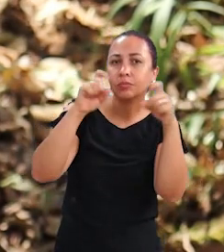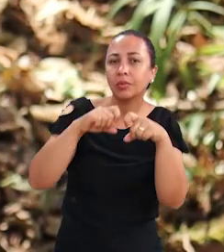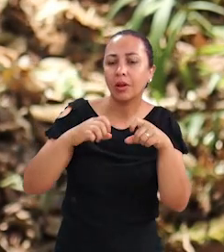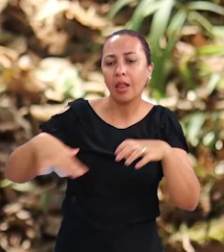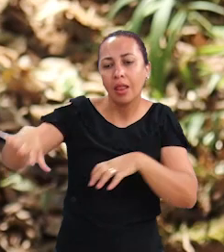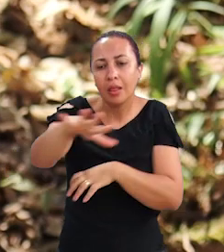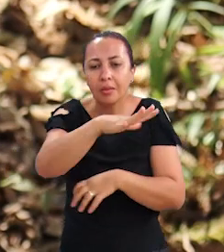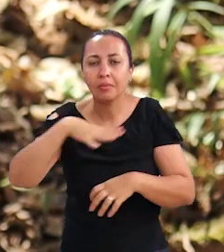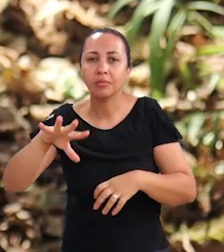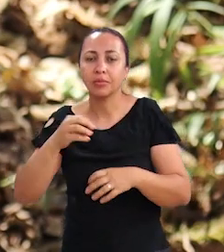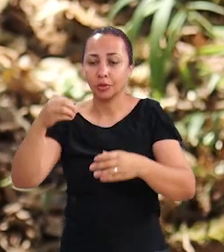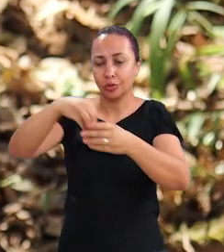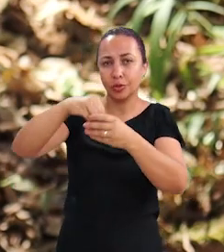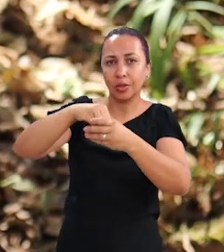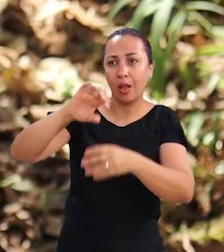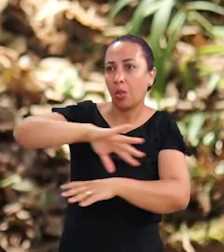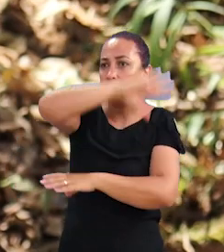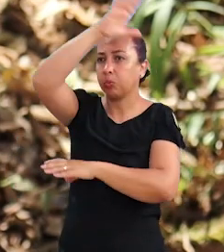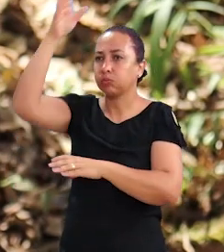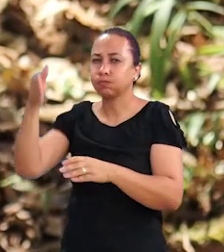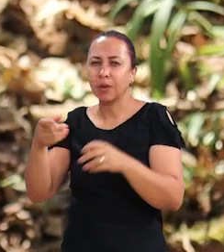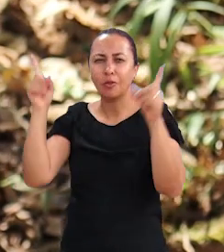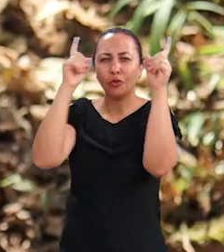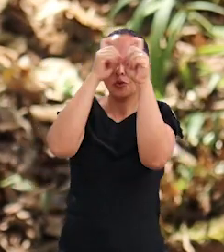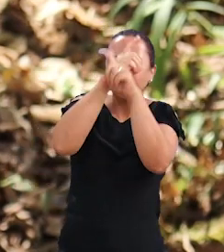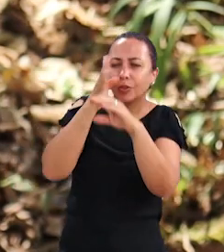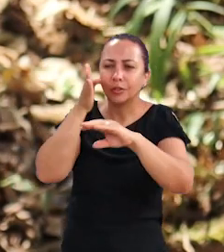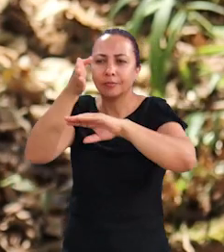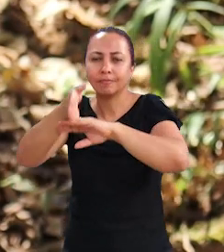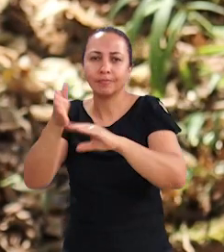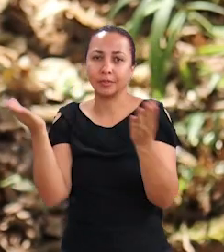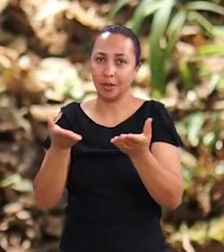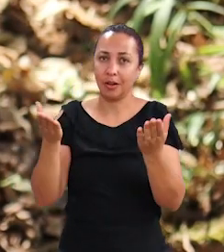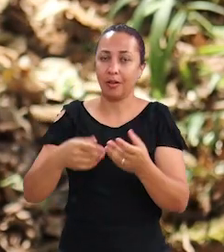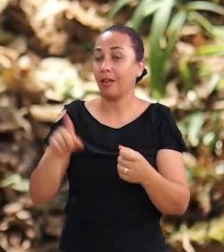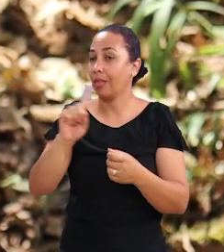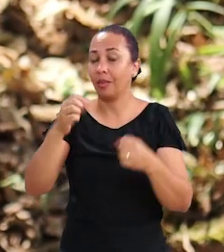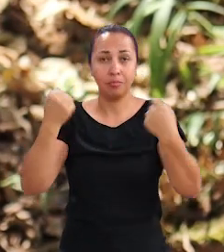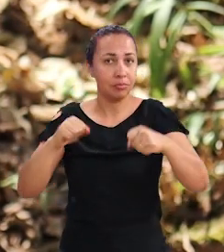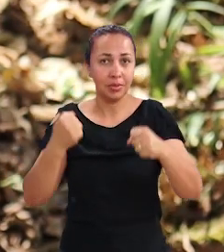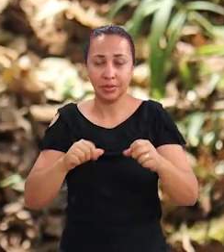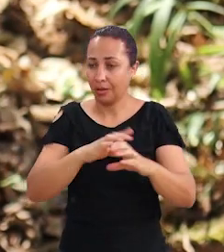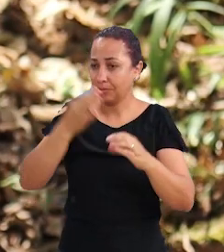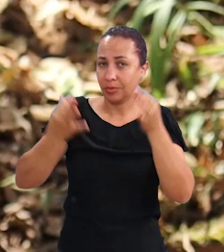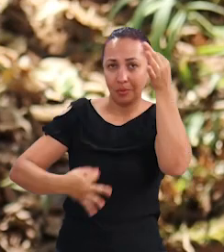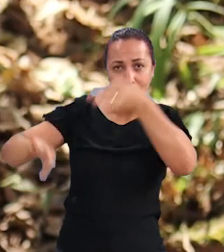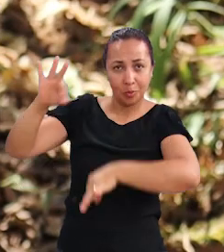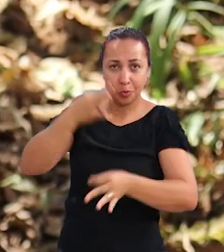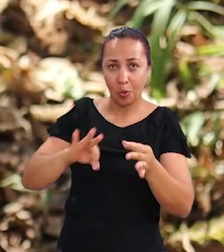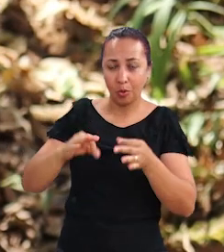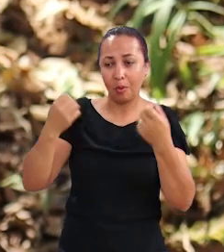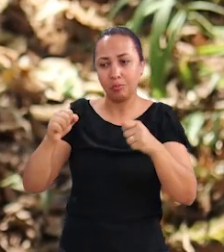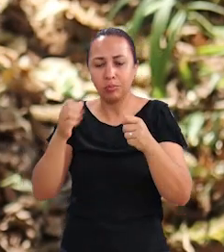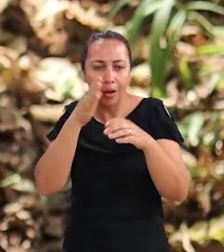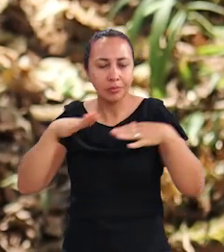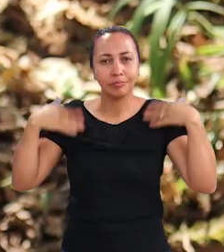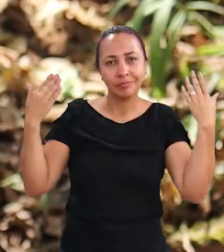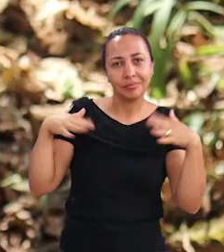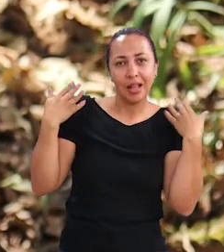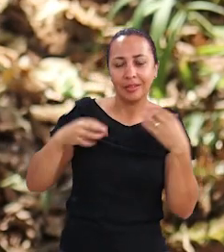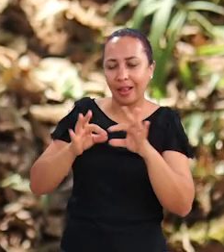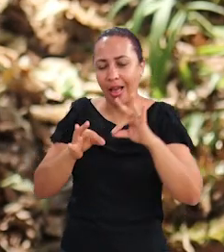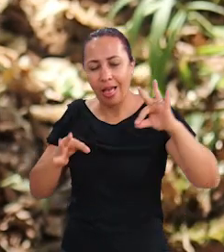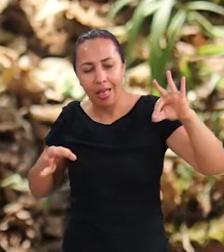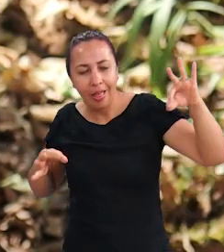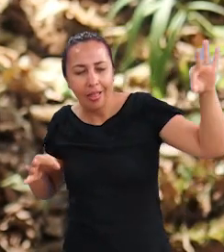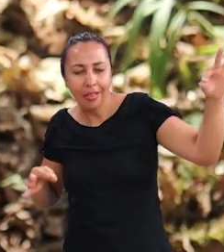recriar digitalmente ambientes internos de cavernas com difícil acesso. Agora, sem precisar sair do laboratório, é